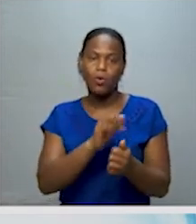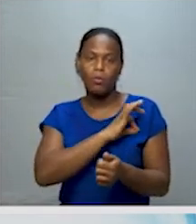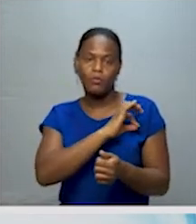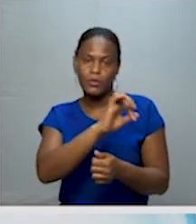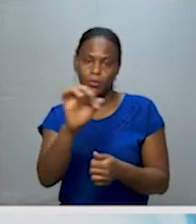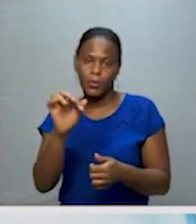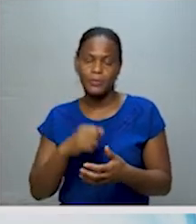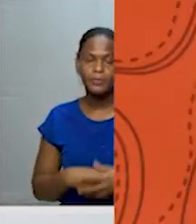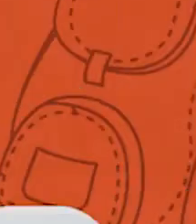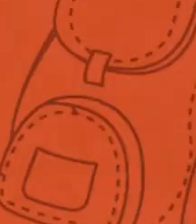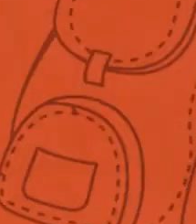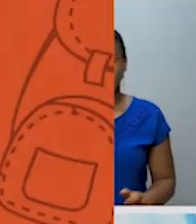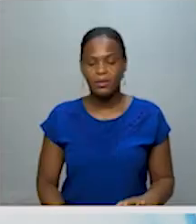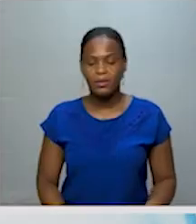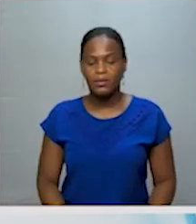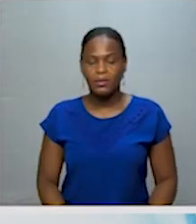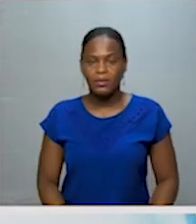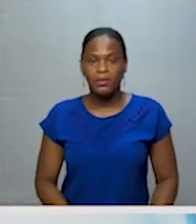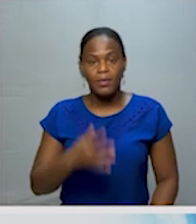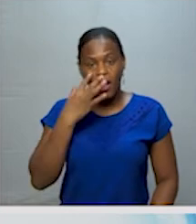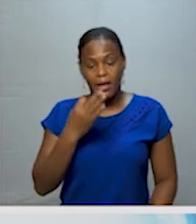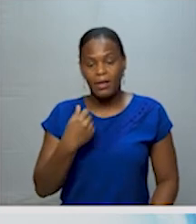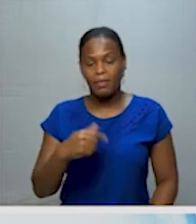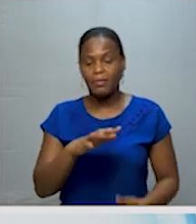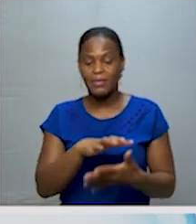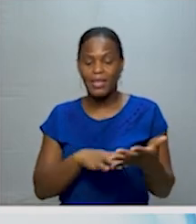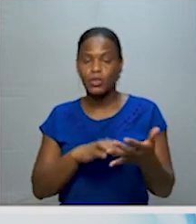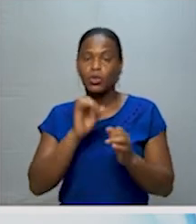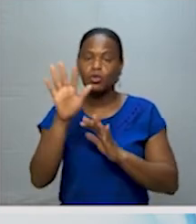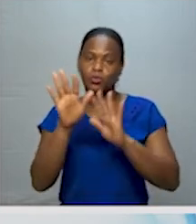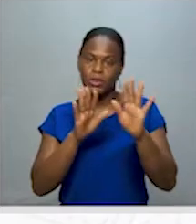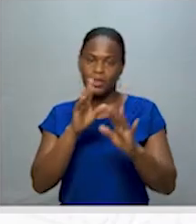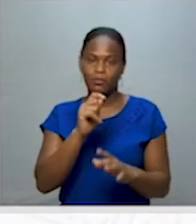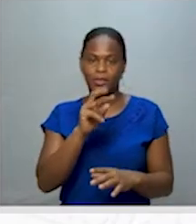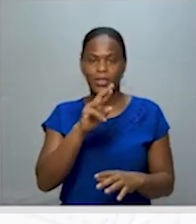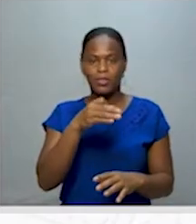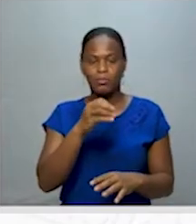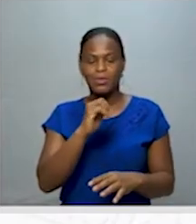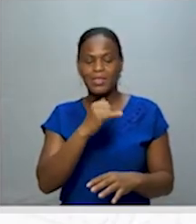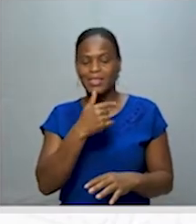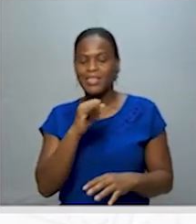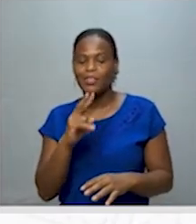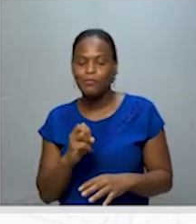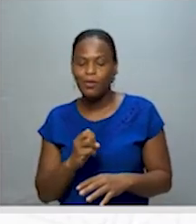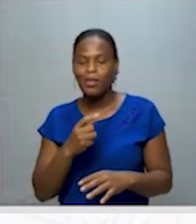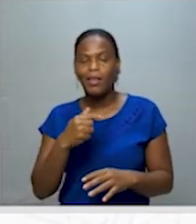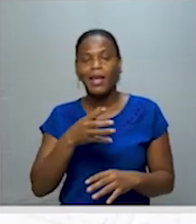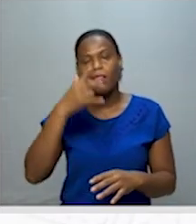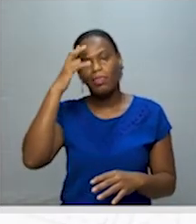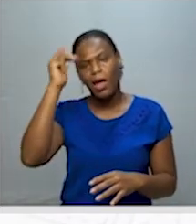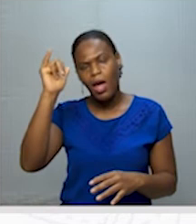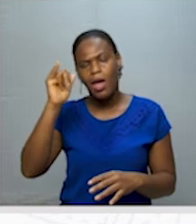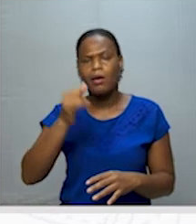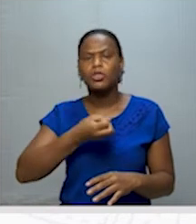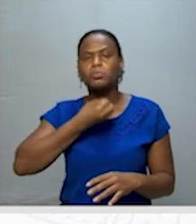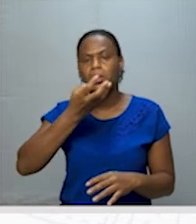vossos professores. Ainda temos texto expositivo, que remete para a ideia de explanar